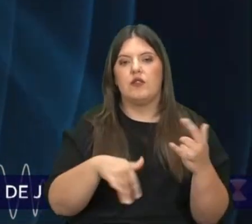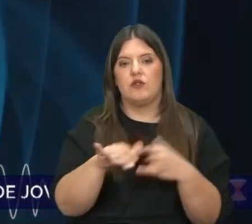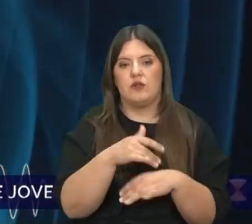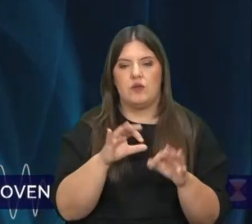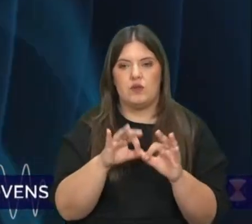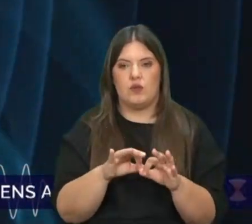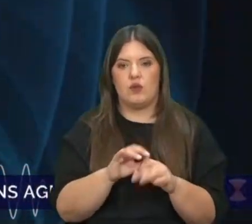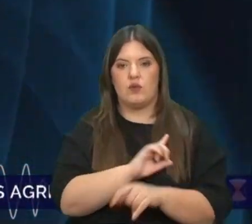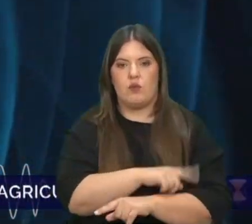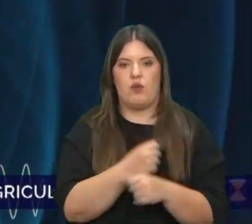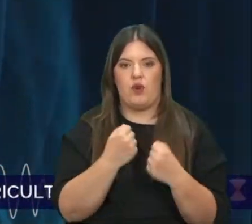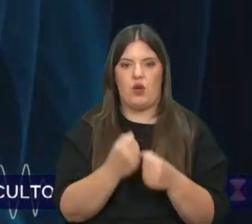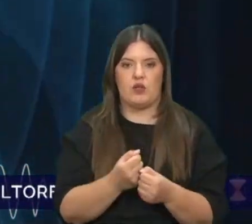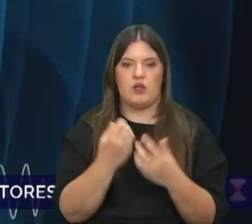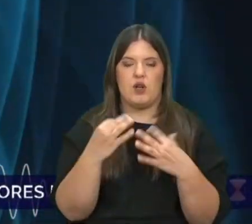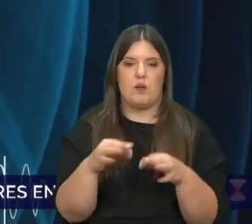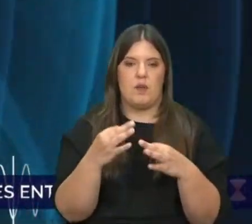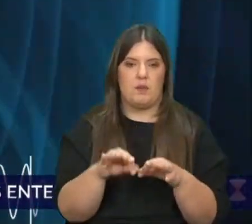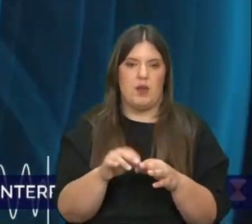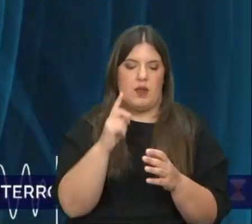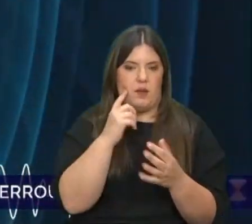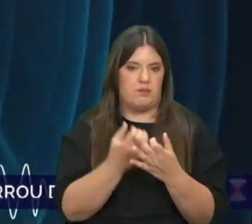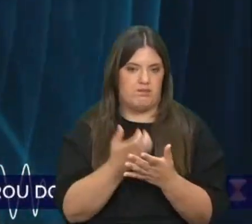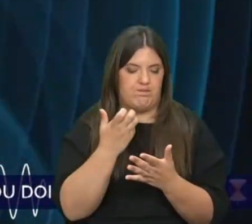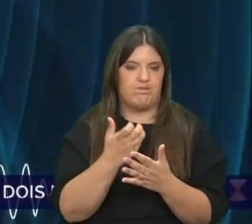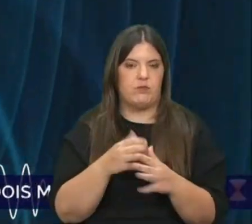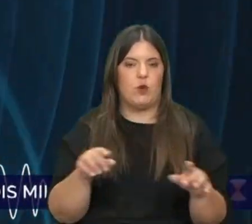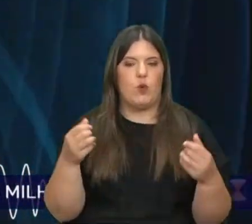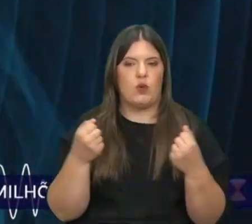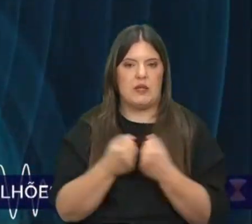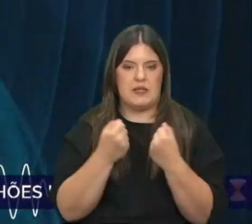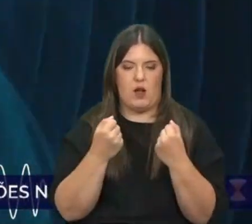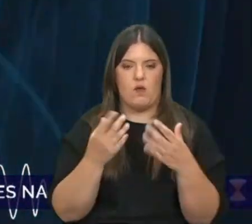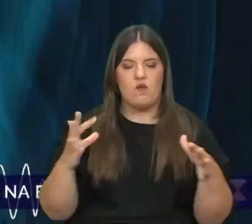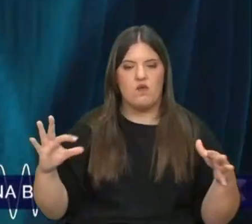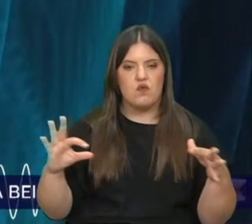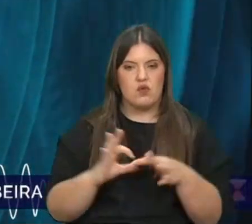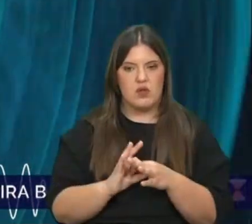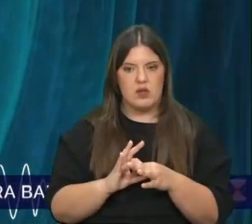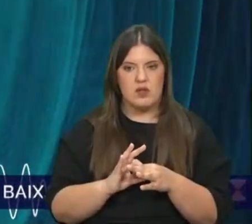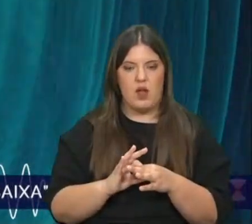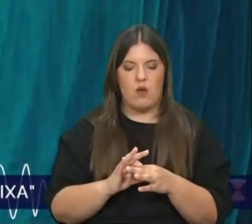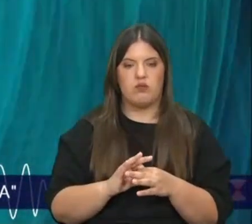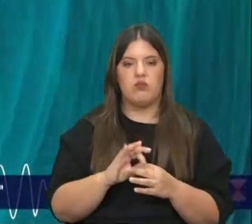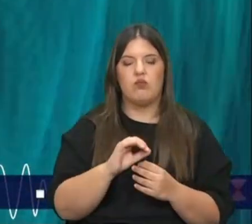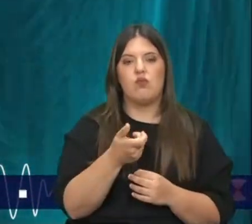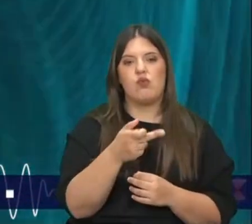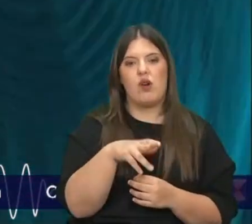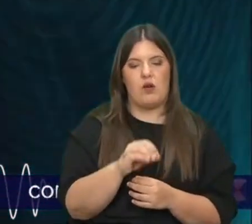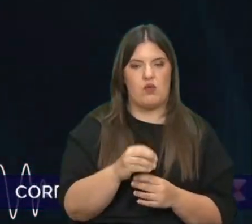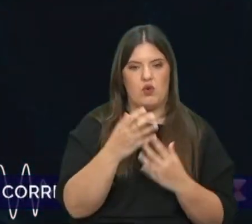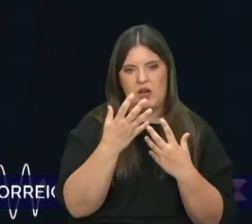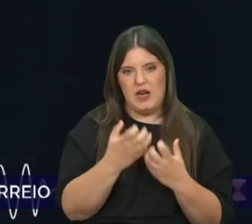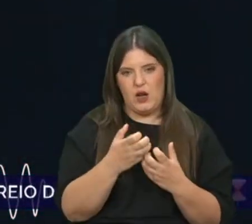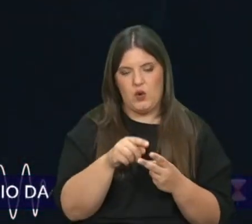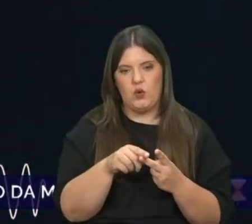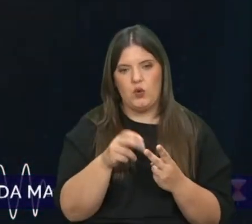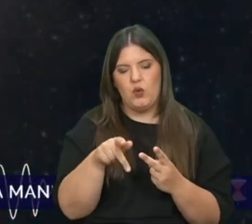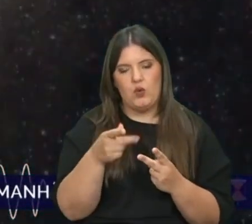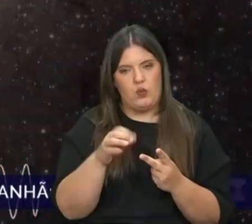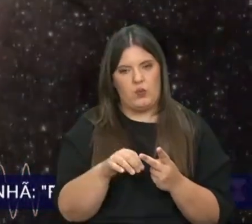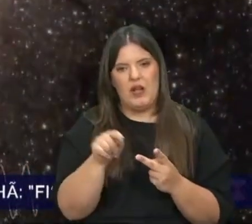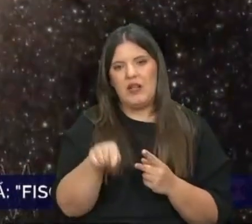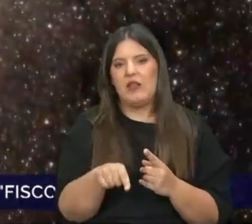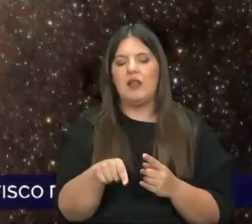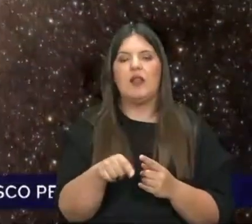agitações tão poderosas geralmente é sinónimo de colisão, fusão de buracos negros. Aqui o número importa,